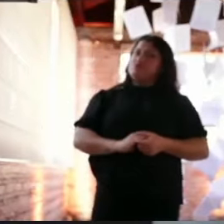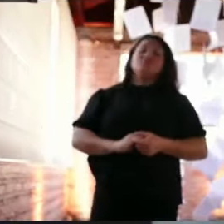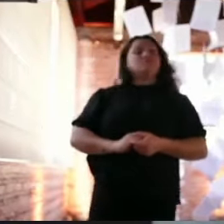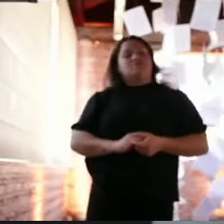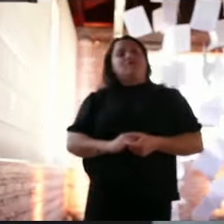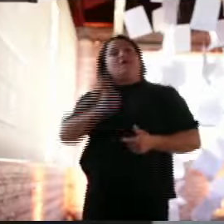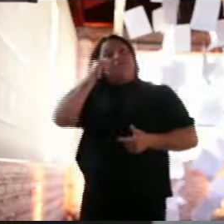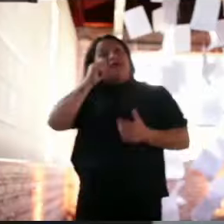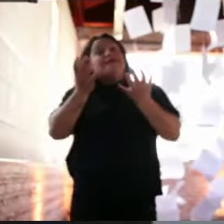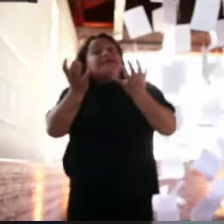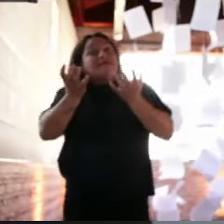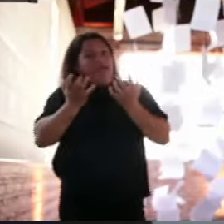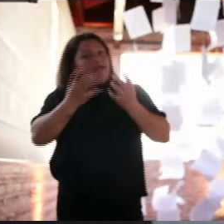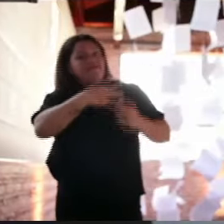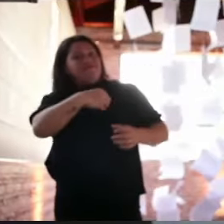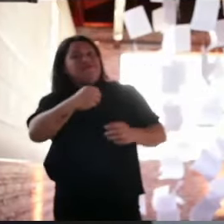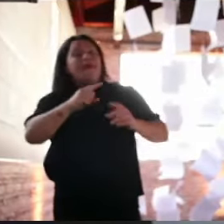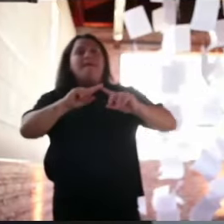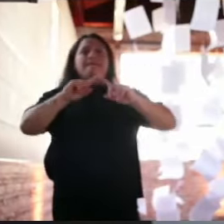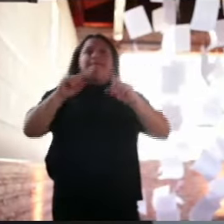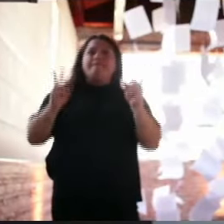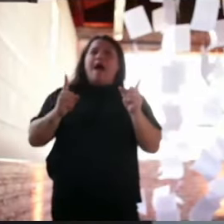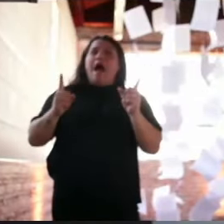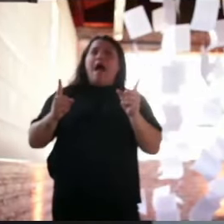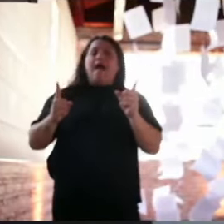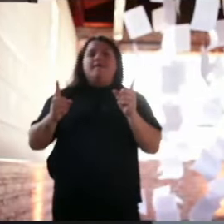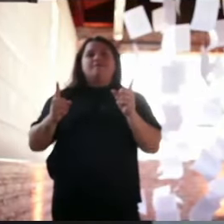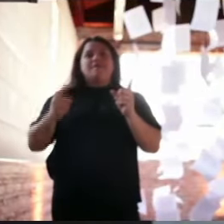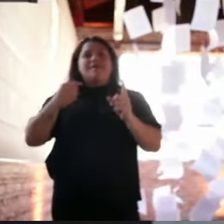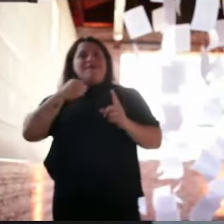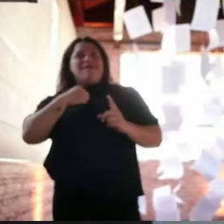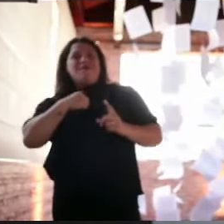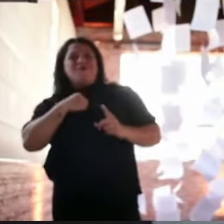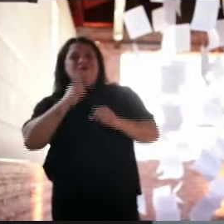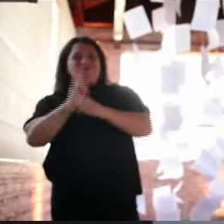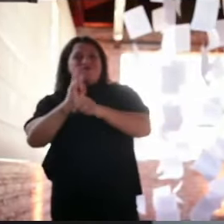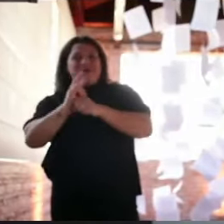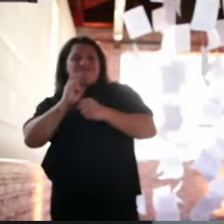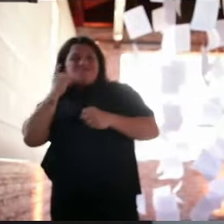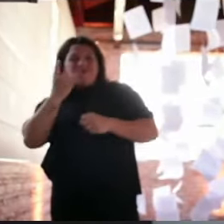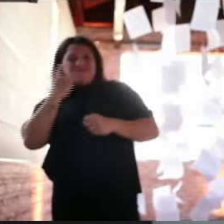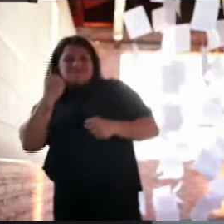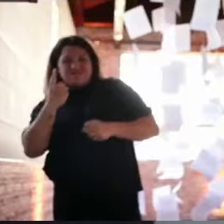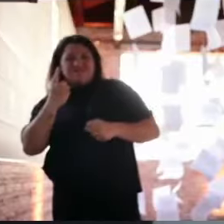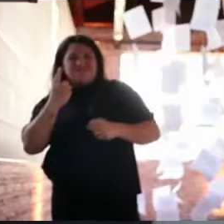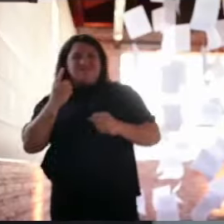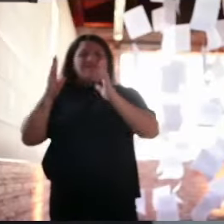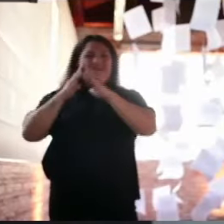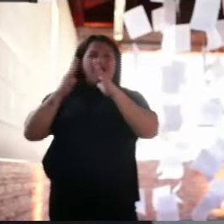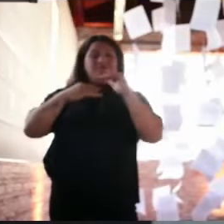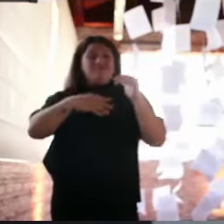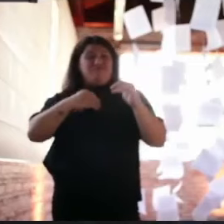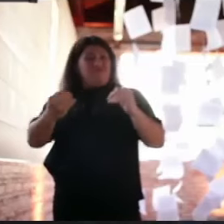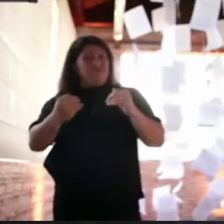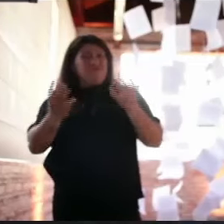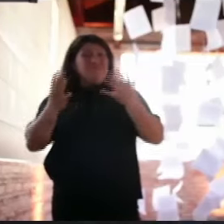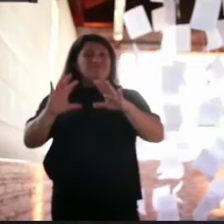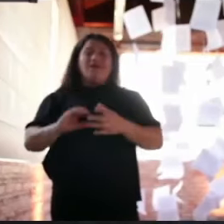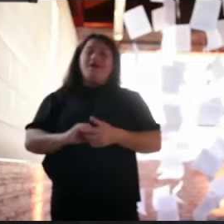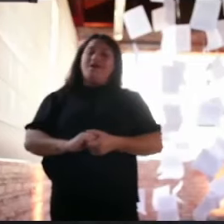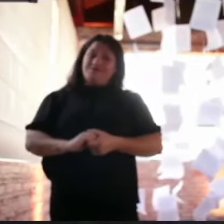querem ter filhos mas elas não querem comprar o pacote como ser mãe no século 21 que tá Tá demorando de ser tão ruim